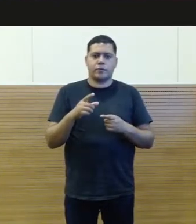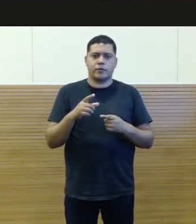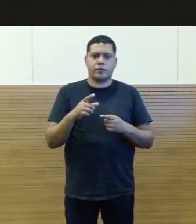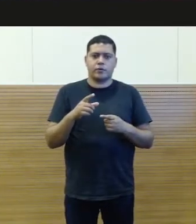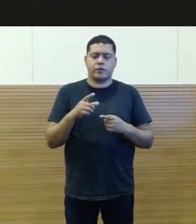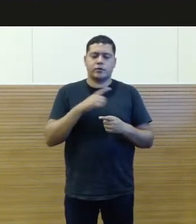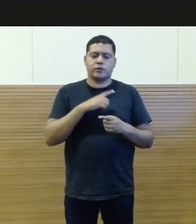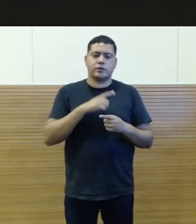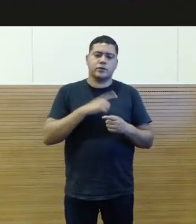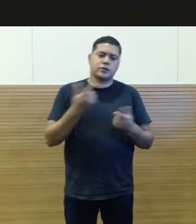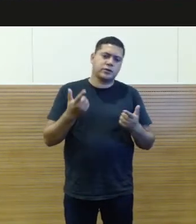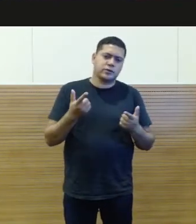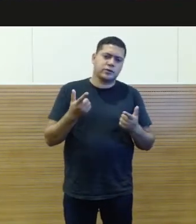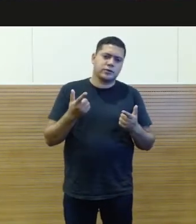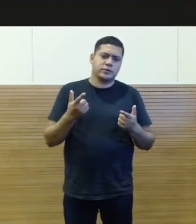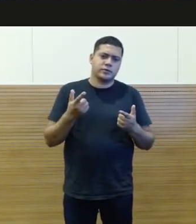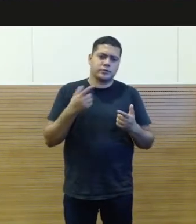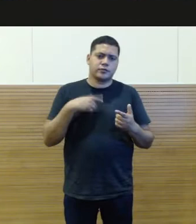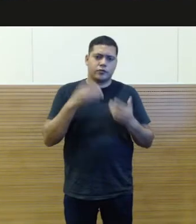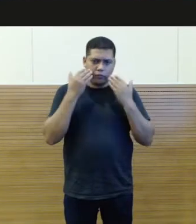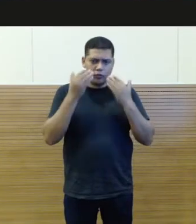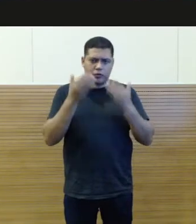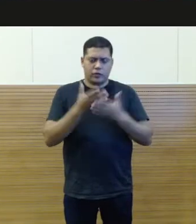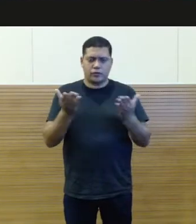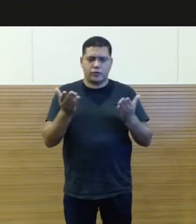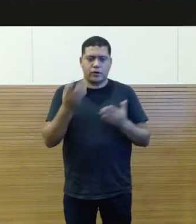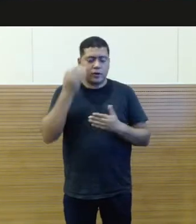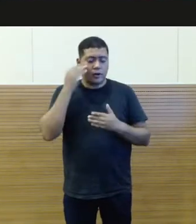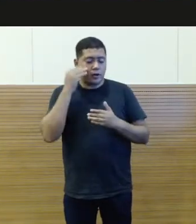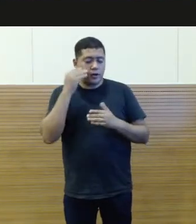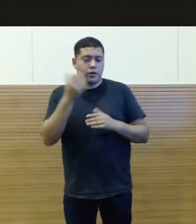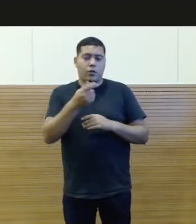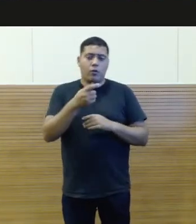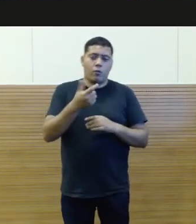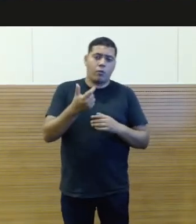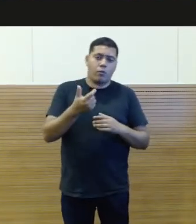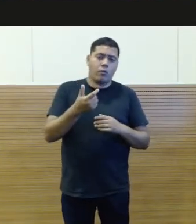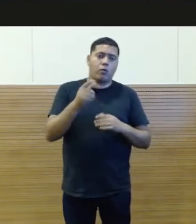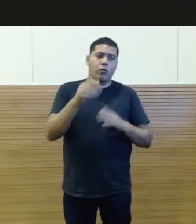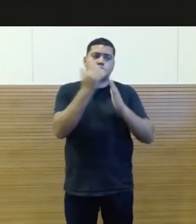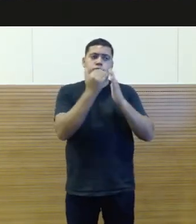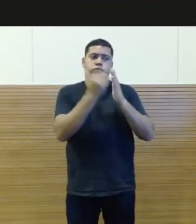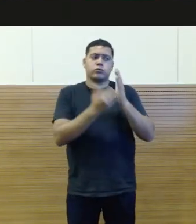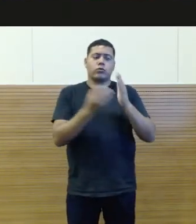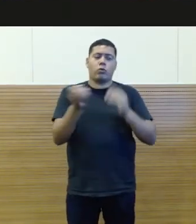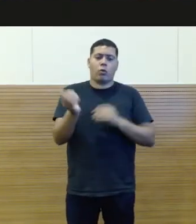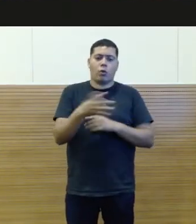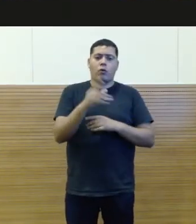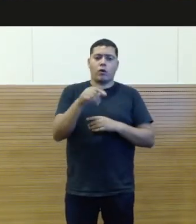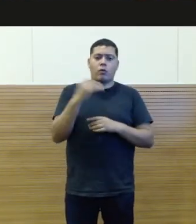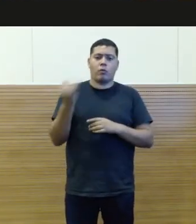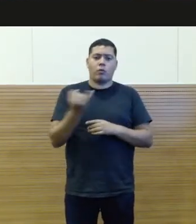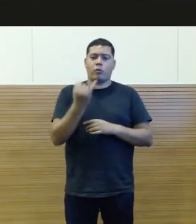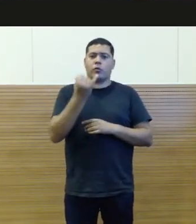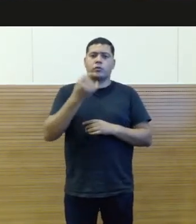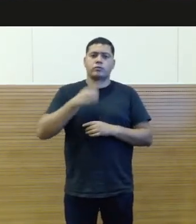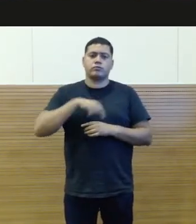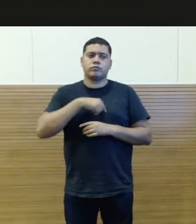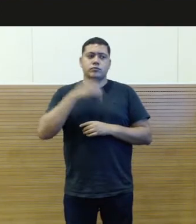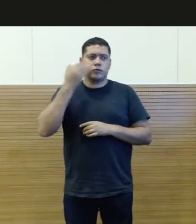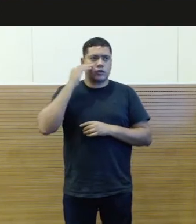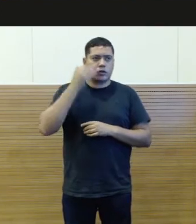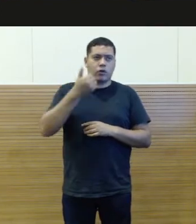estou mostrando agora para vocês. Para entender um pouco a classificação nova, é importante a gente entender onde